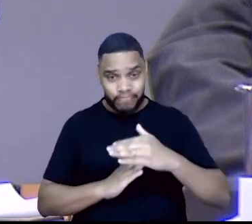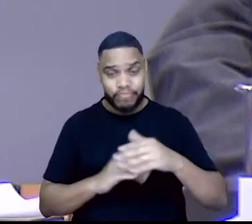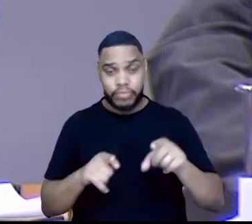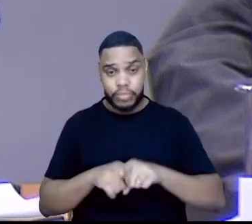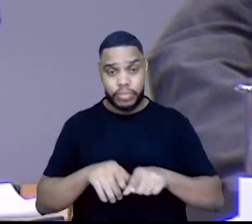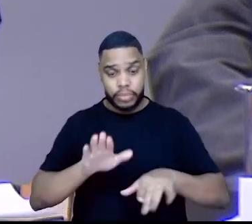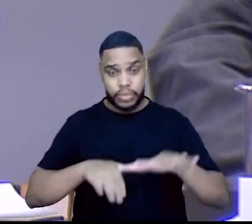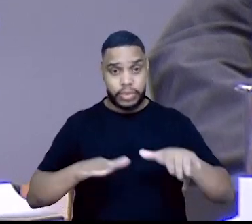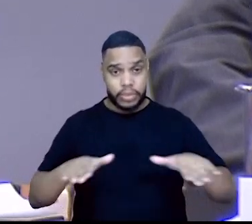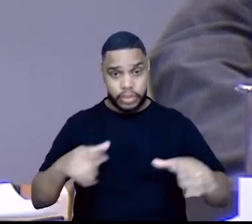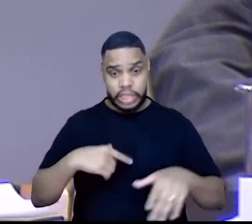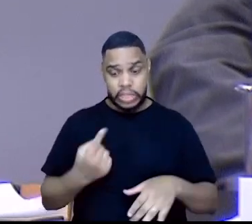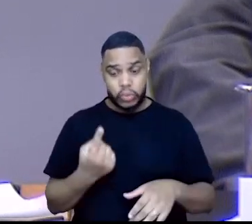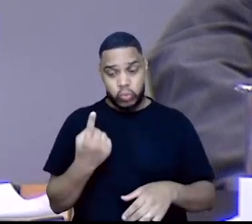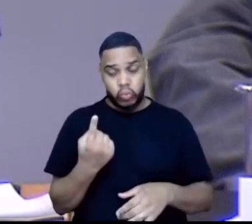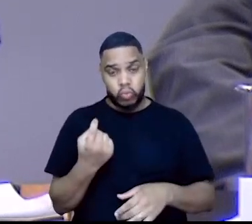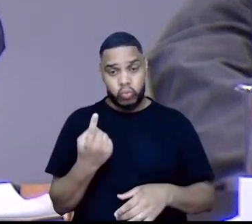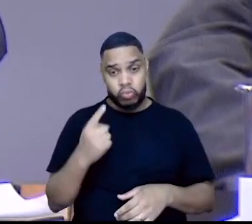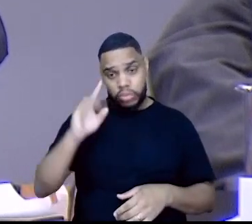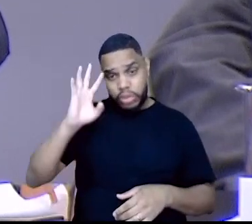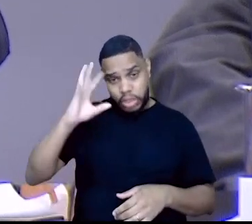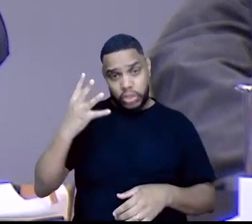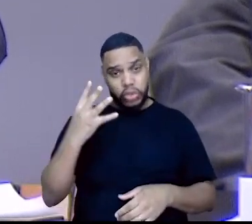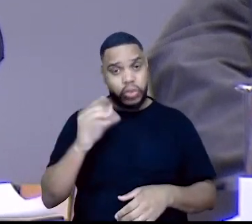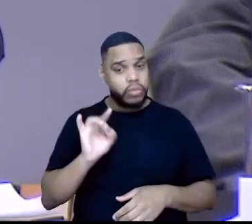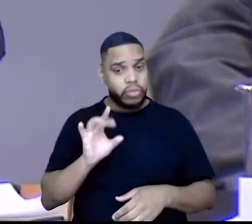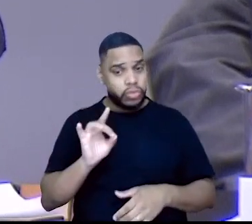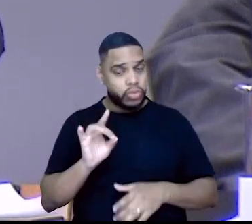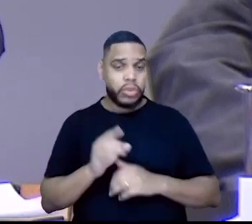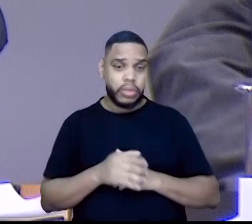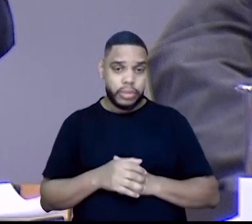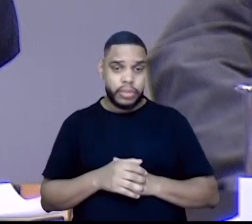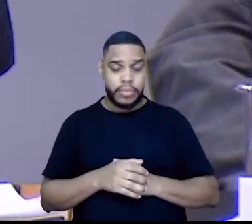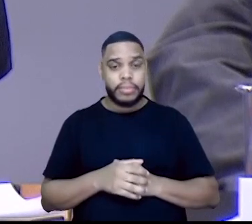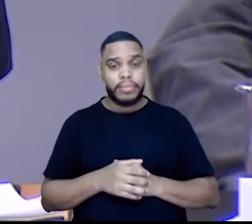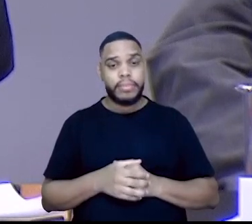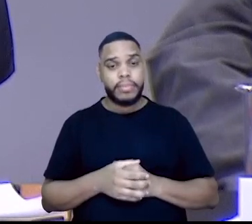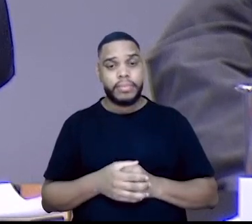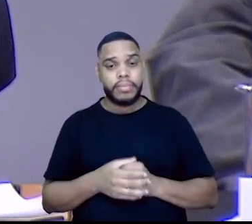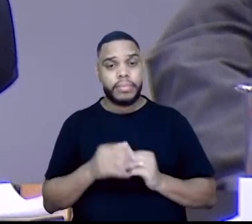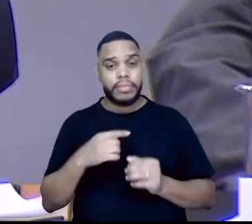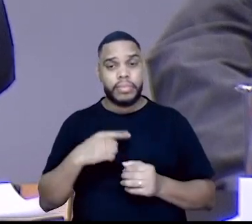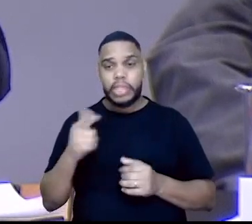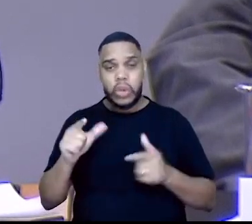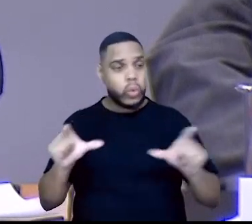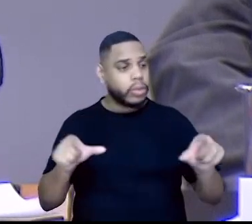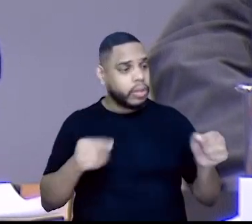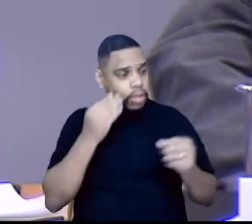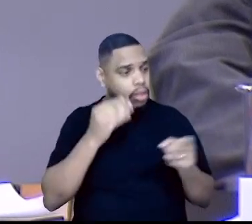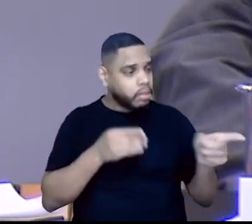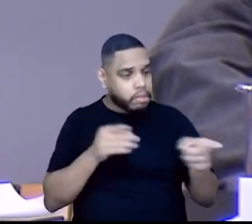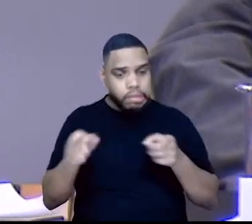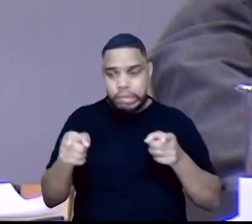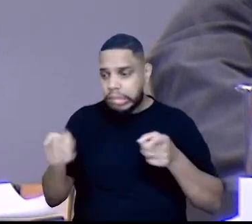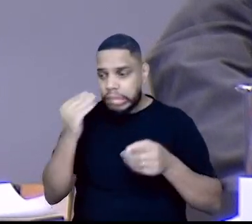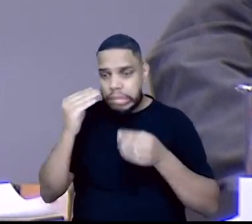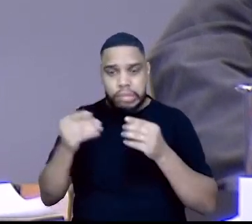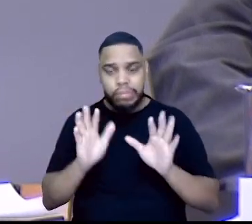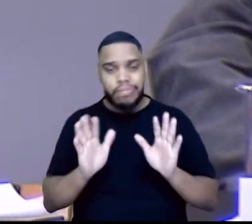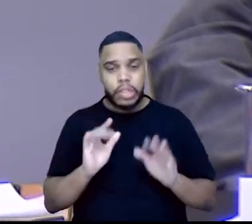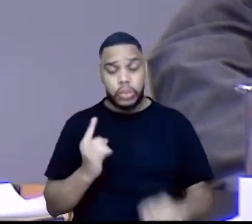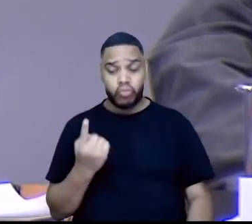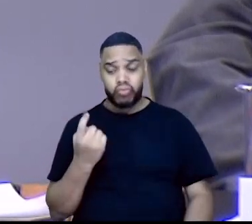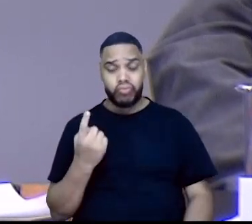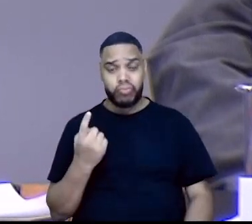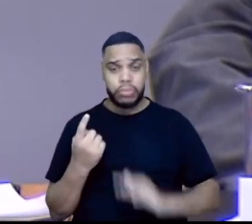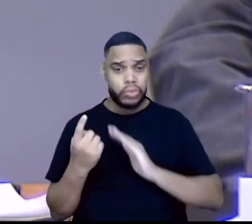só há uma solução possível, como é nesse exemplo que eu dei anteriormente. Portanto, não tem escolhas. Ou, se houver uma questão